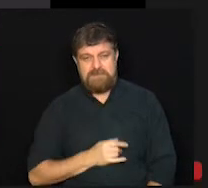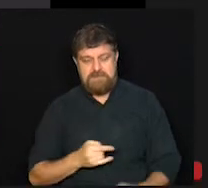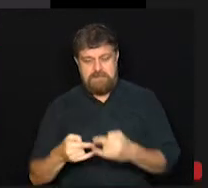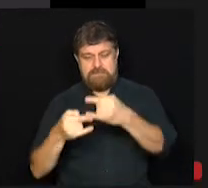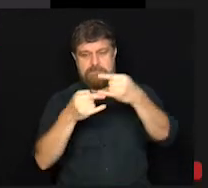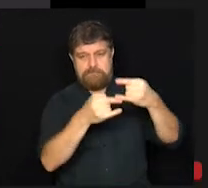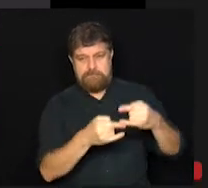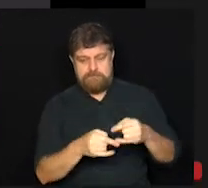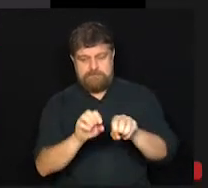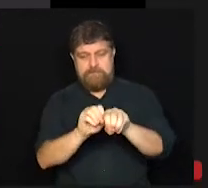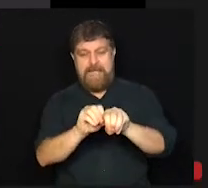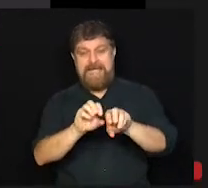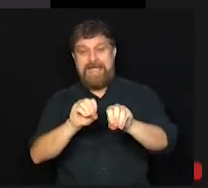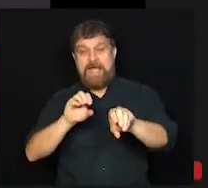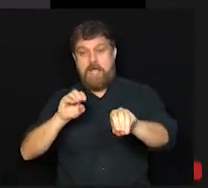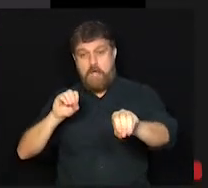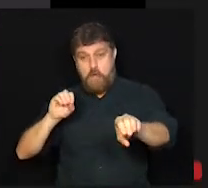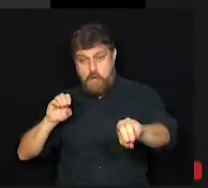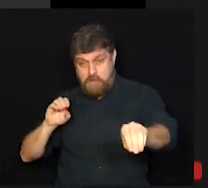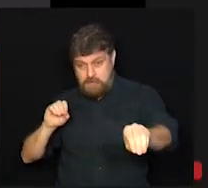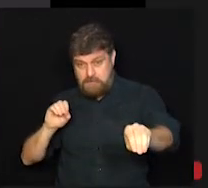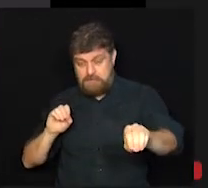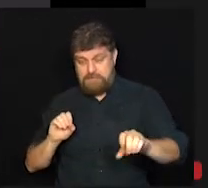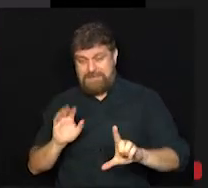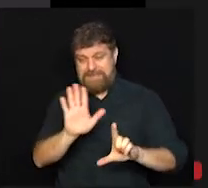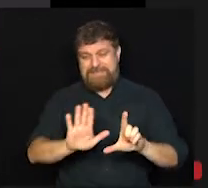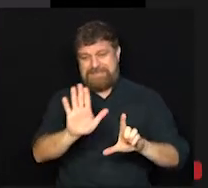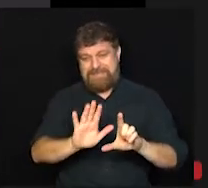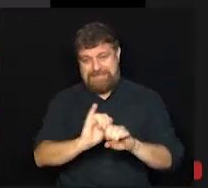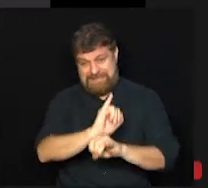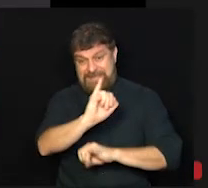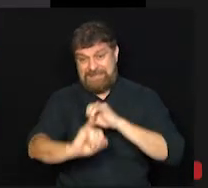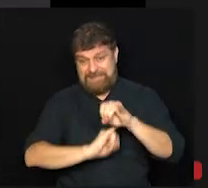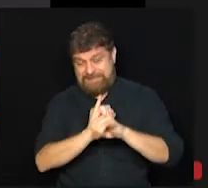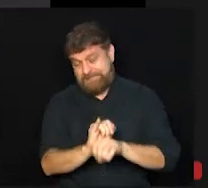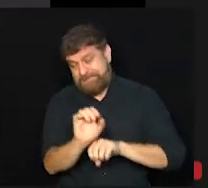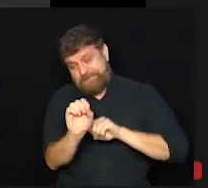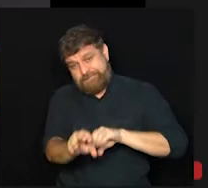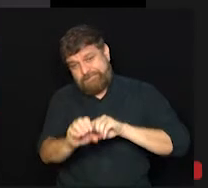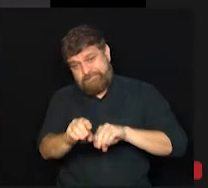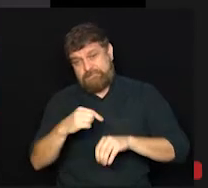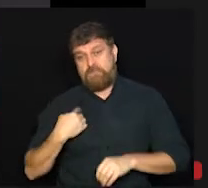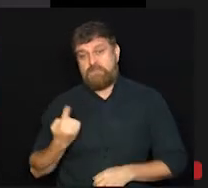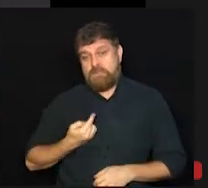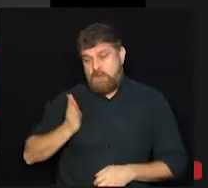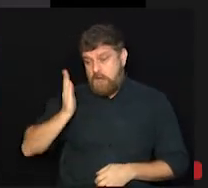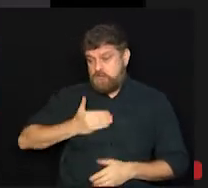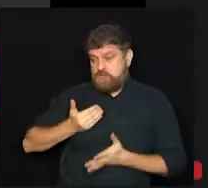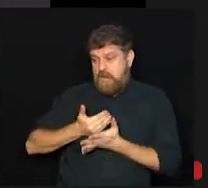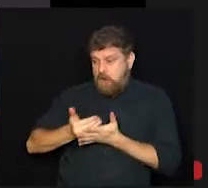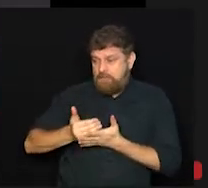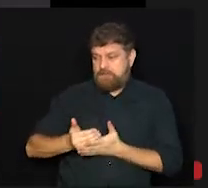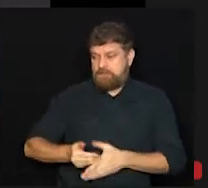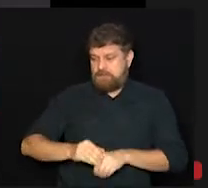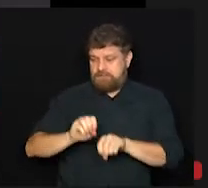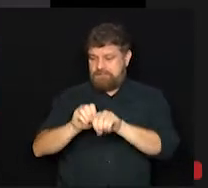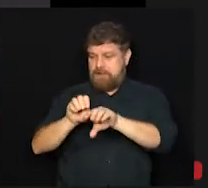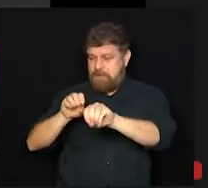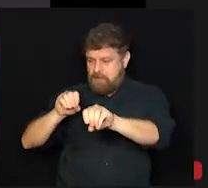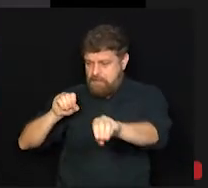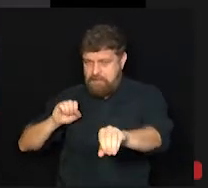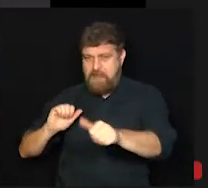essa necessidade, e a partir daí, então, a gente já começou com o ensino remoto,